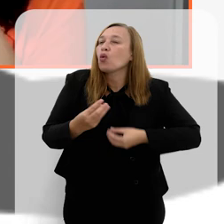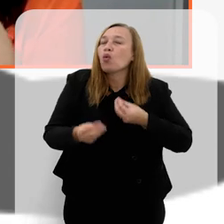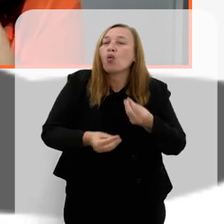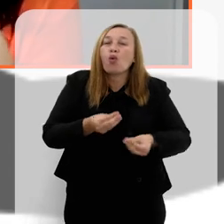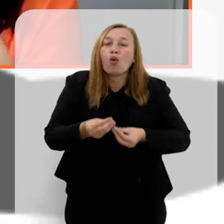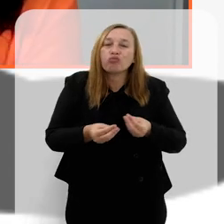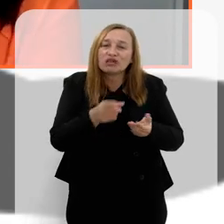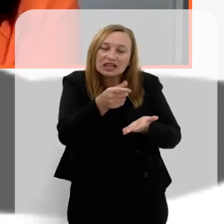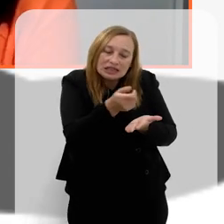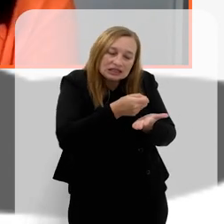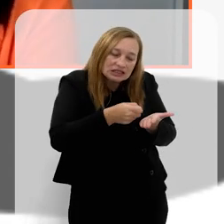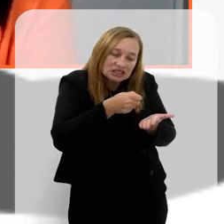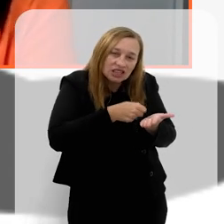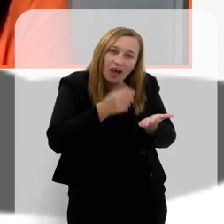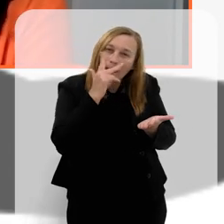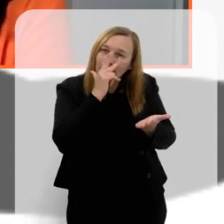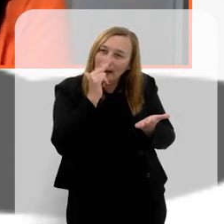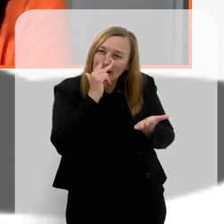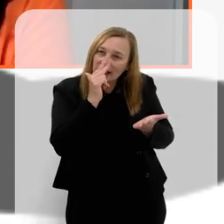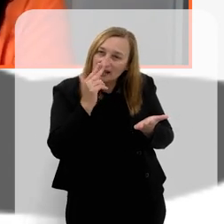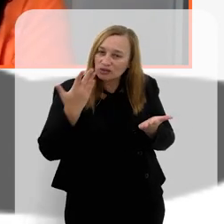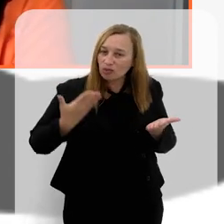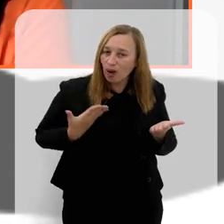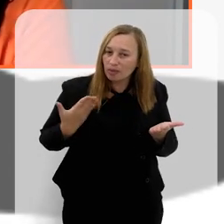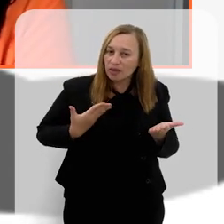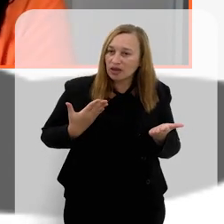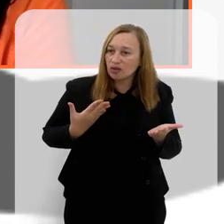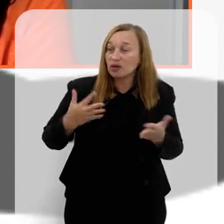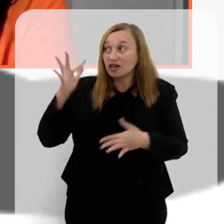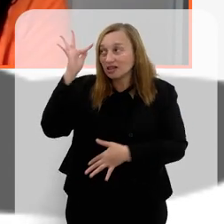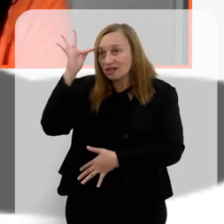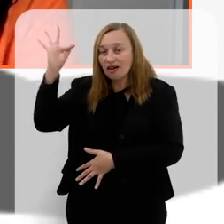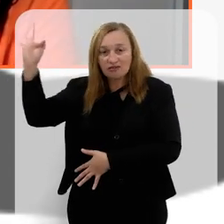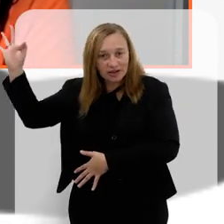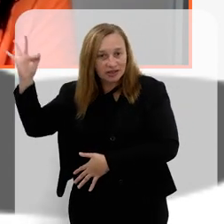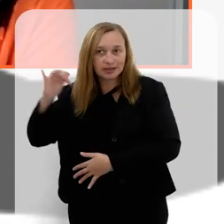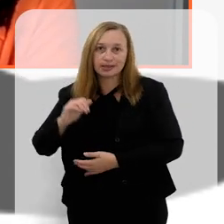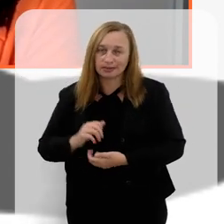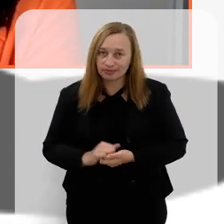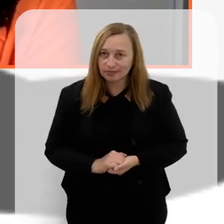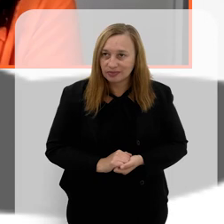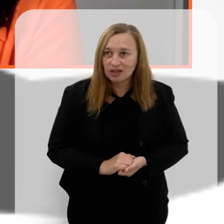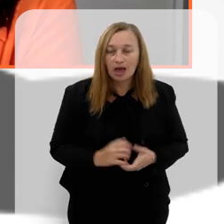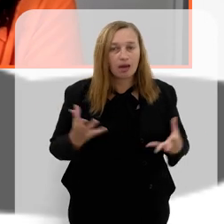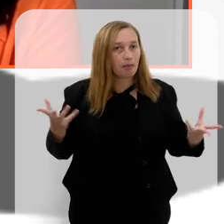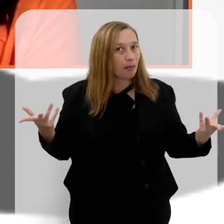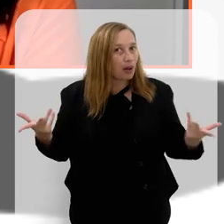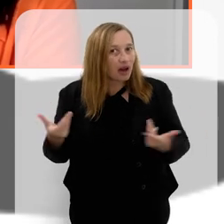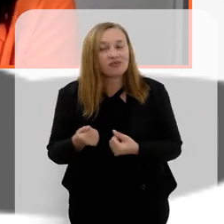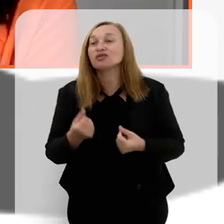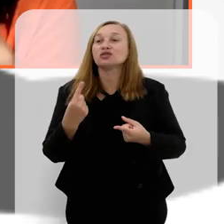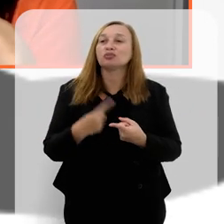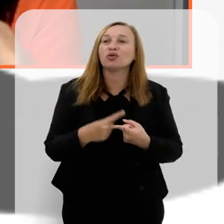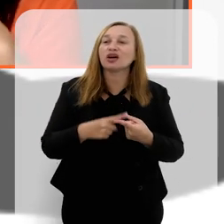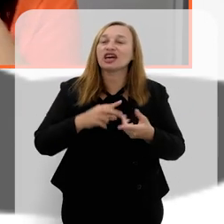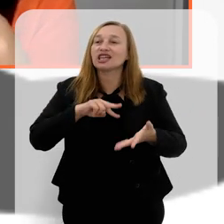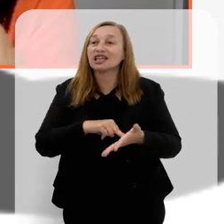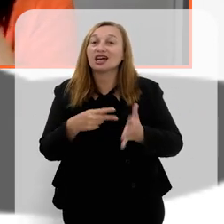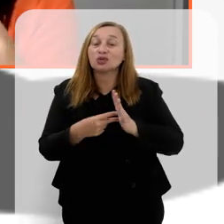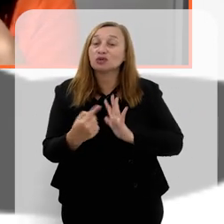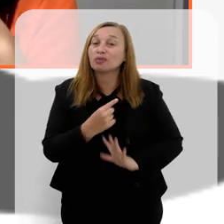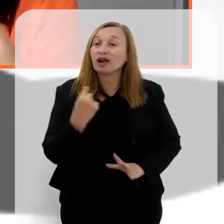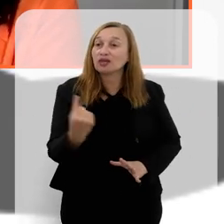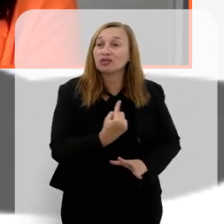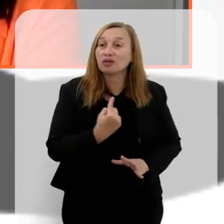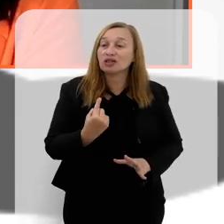a forma dele escrever parece um pouco a do Frederic, que é maravilhoso, porque